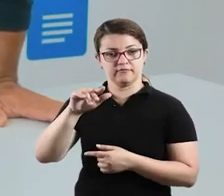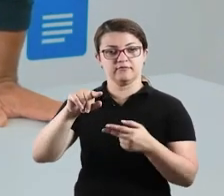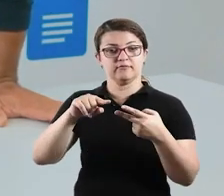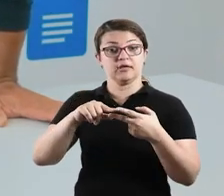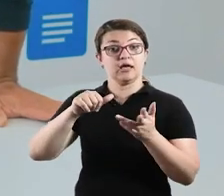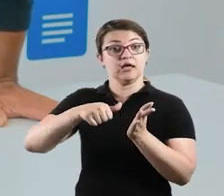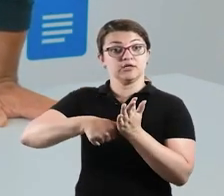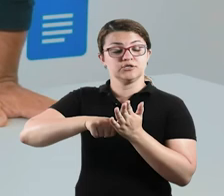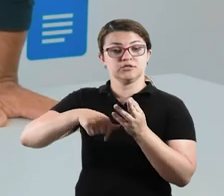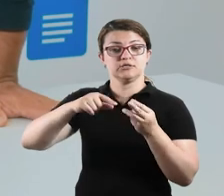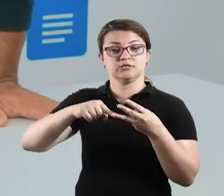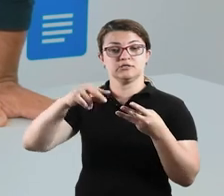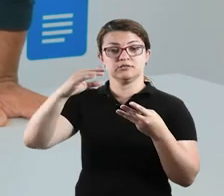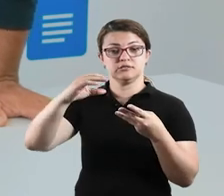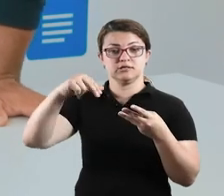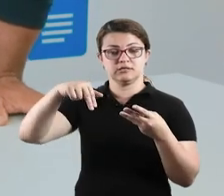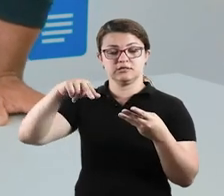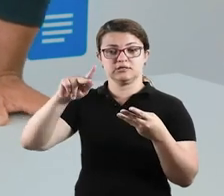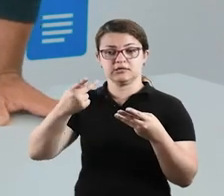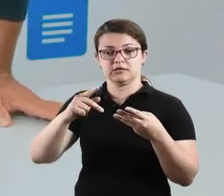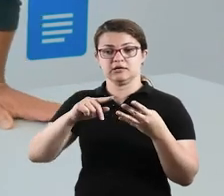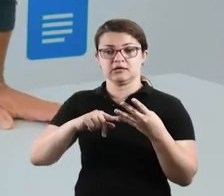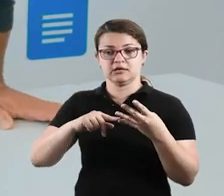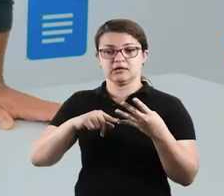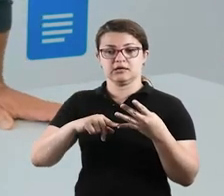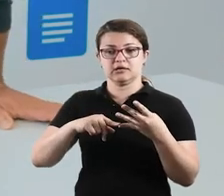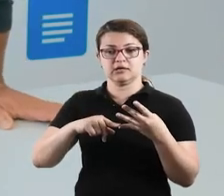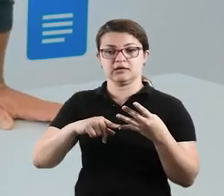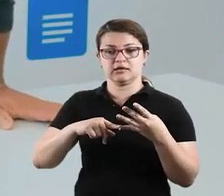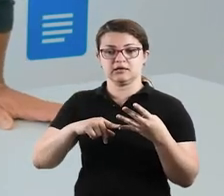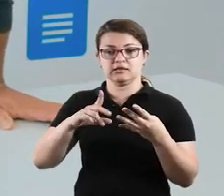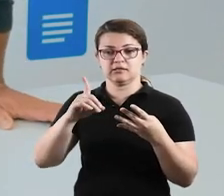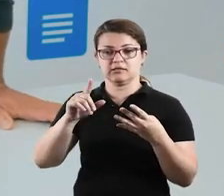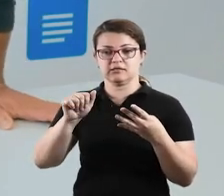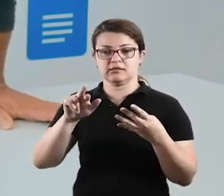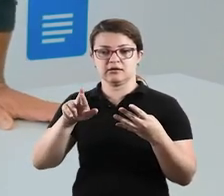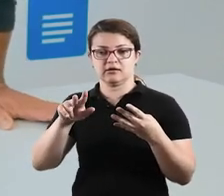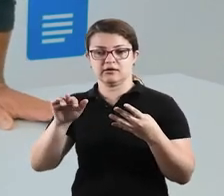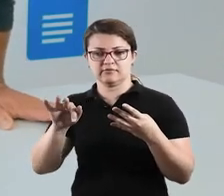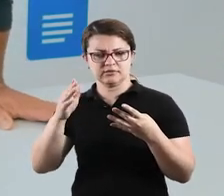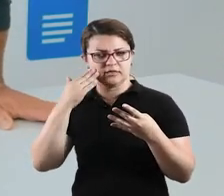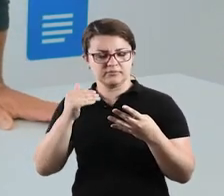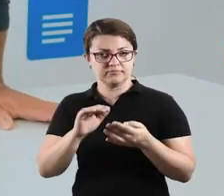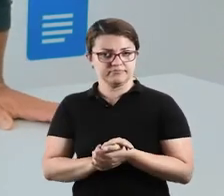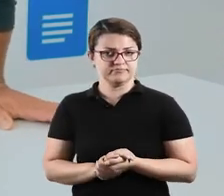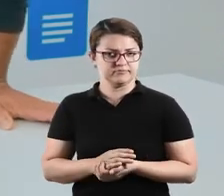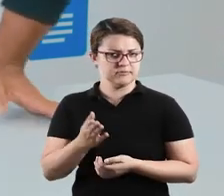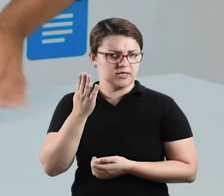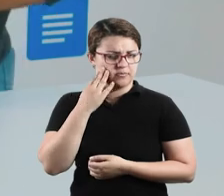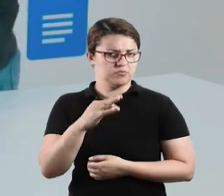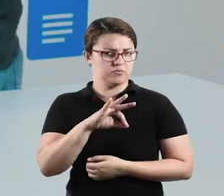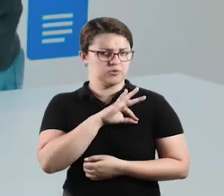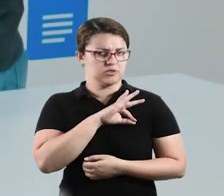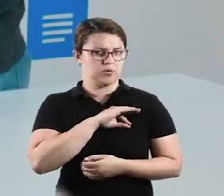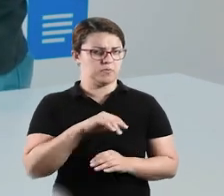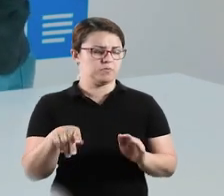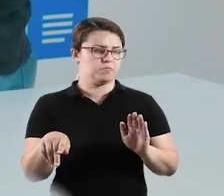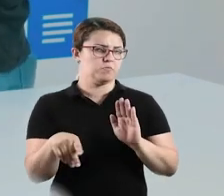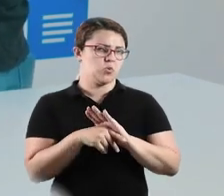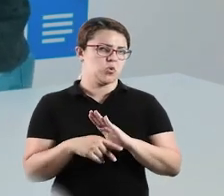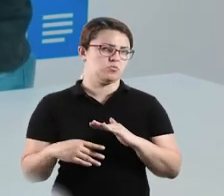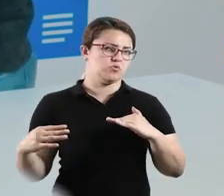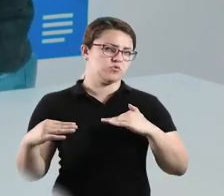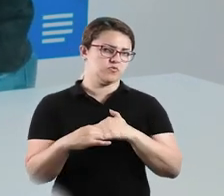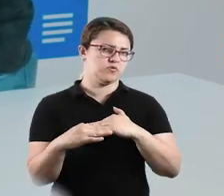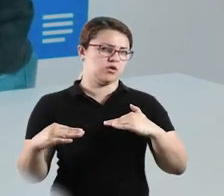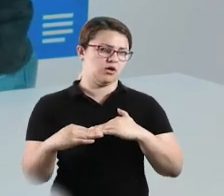CNH, DARF? Sabe o que significa tudo isso? O nosso amigo policial rodoviário já dá uma dica, né? Posso ver seus documentos?